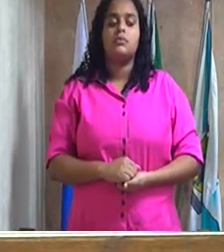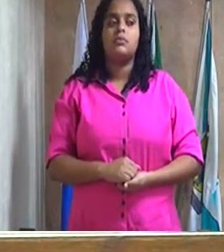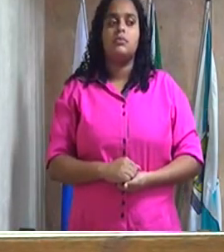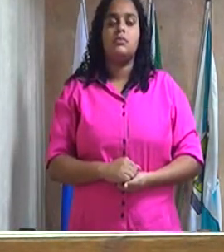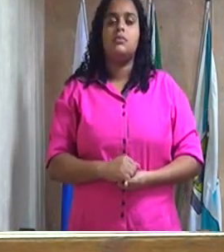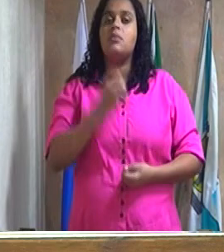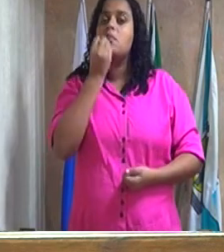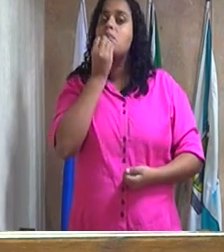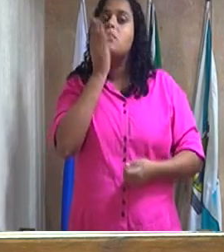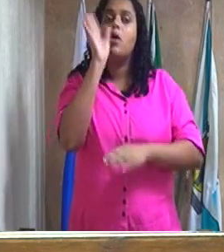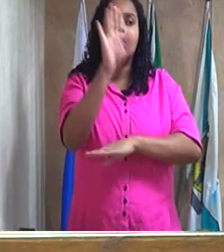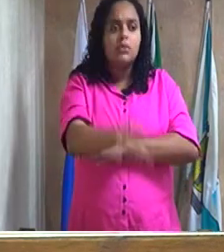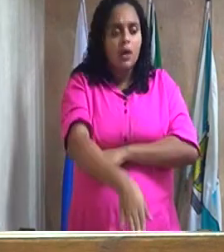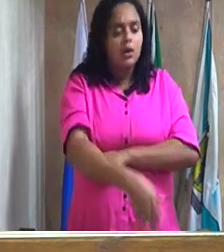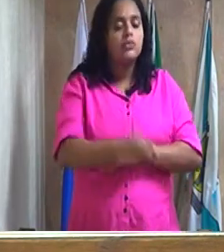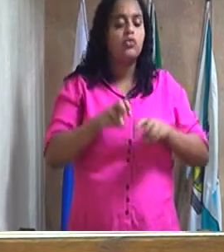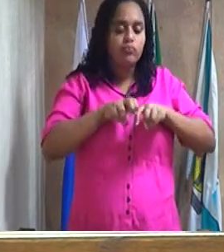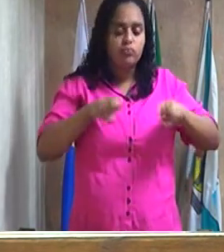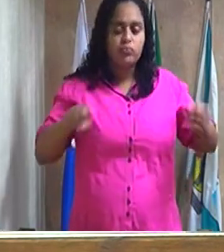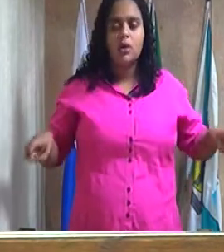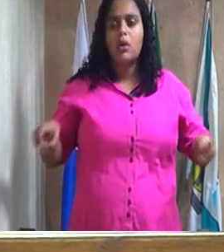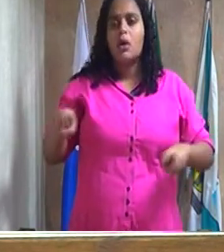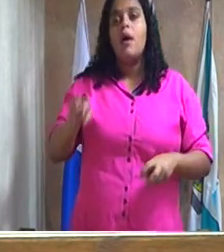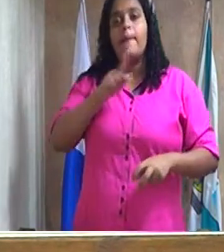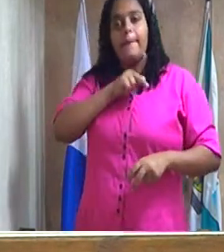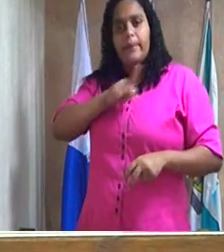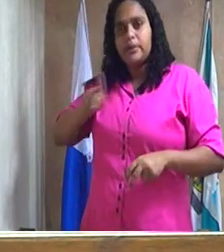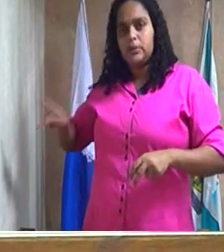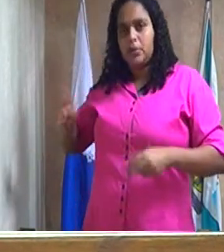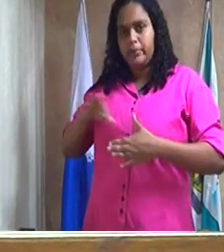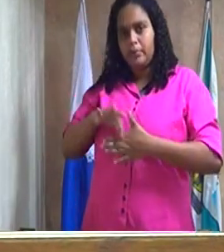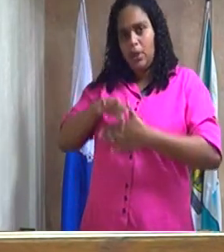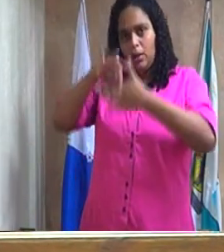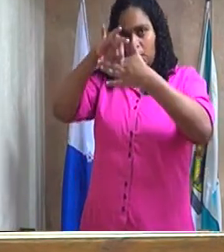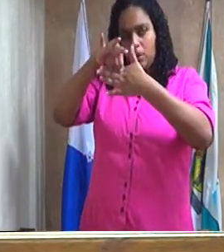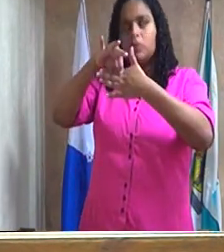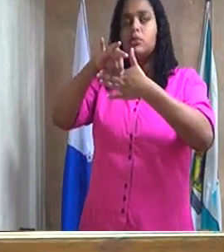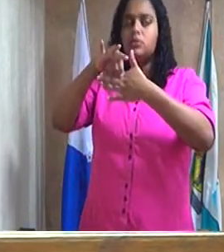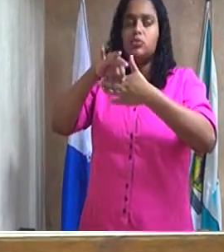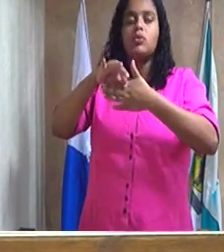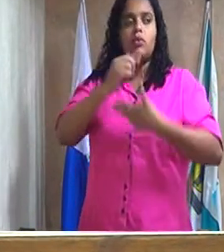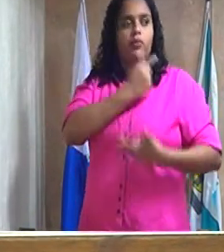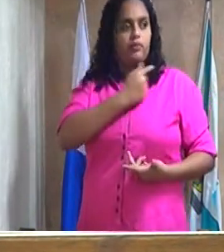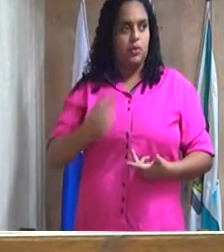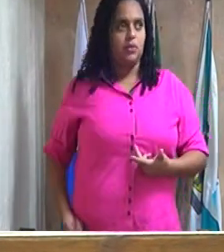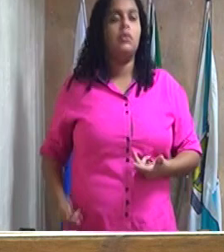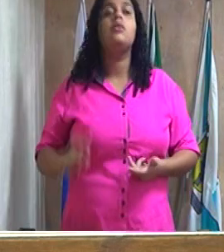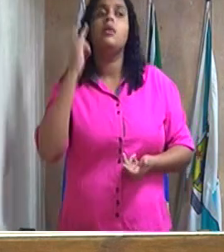Boa tarde a toda a mesa, presidente, líder de governo, vereador